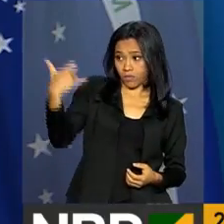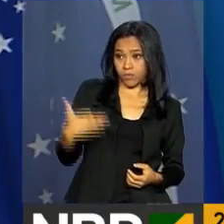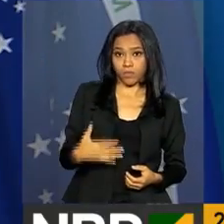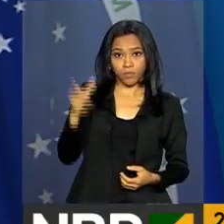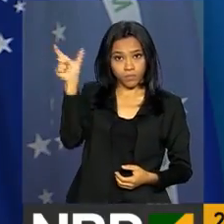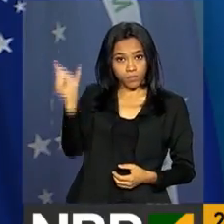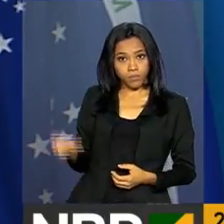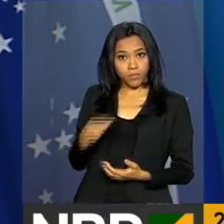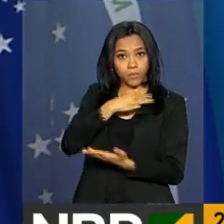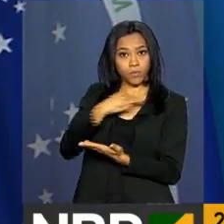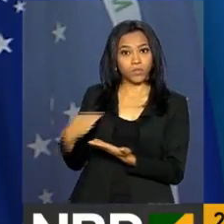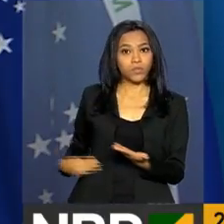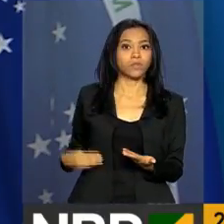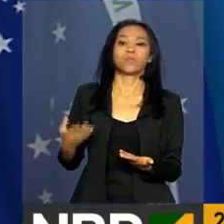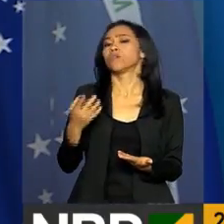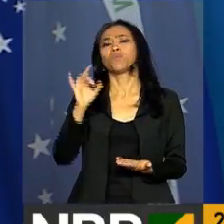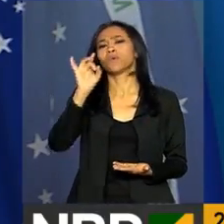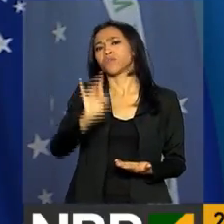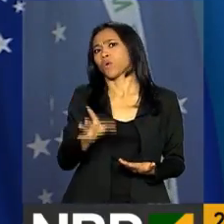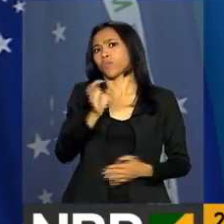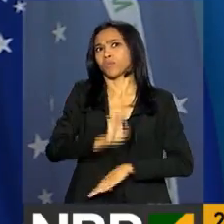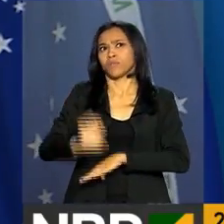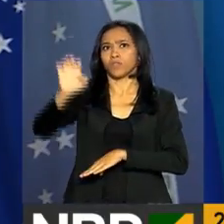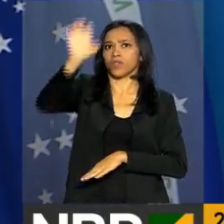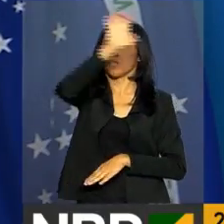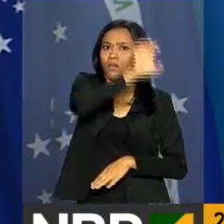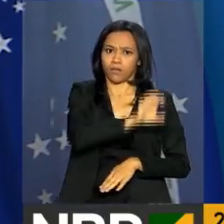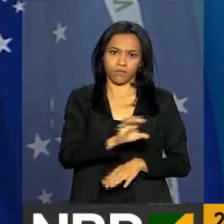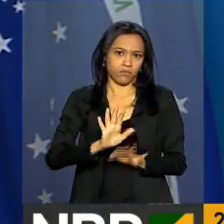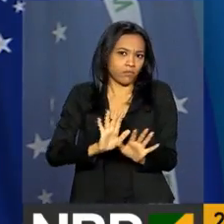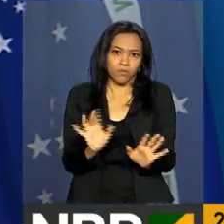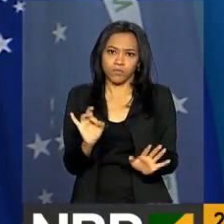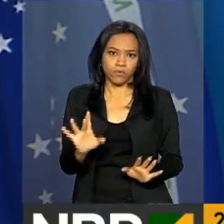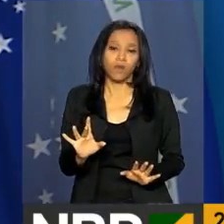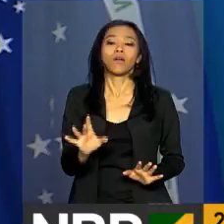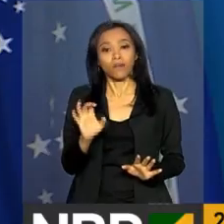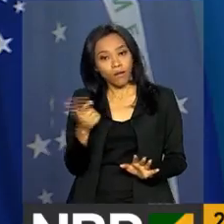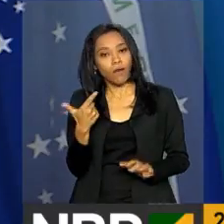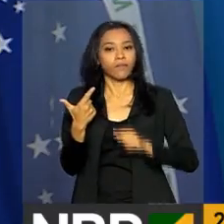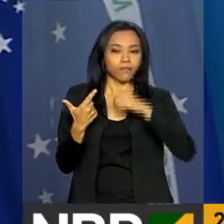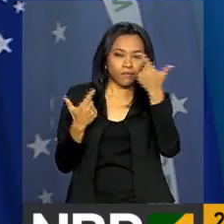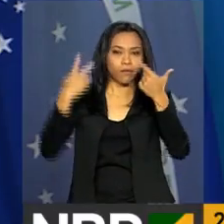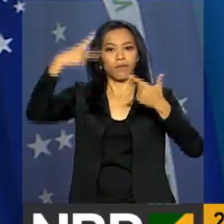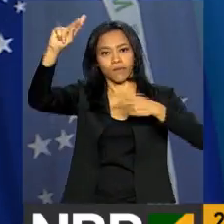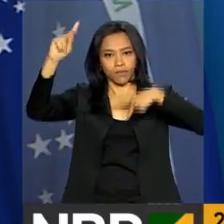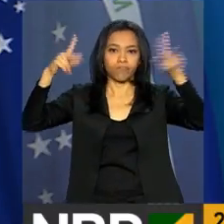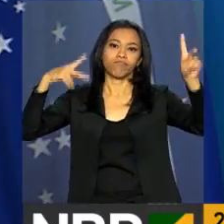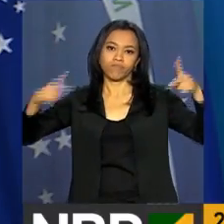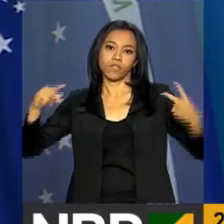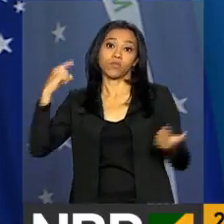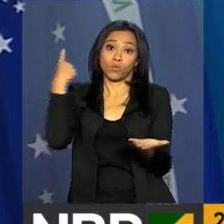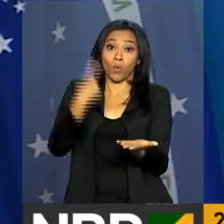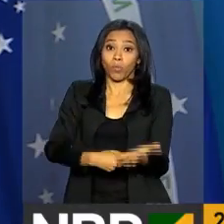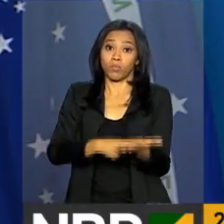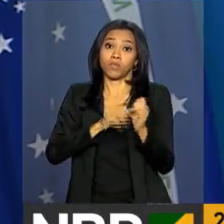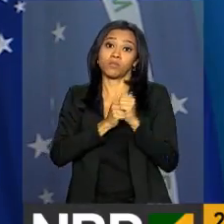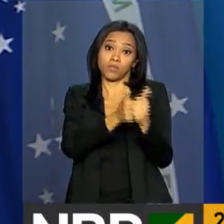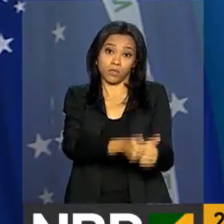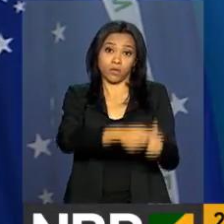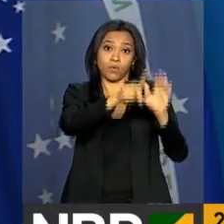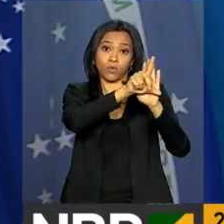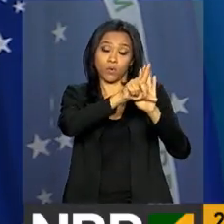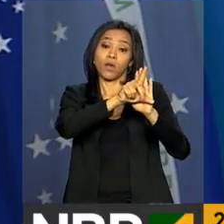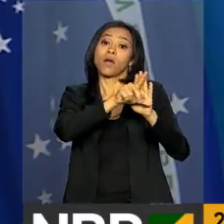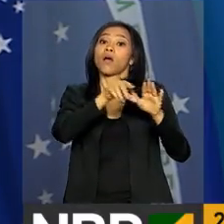apenas para os estados federados que tem evidentemente as suas atribuições constitucionais e naturalmente não